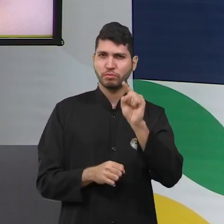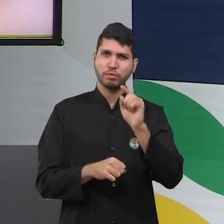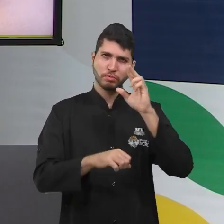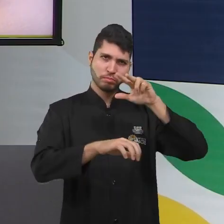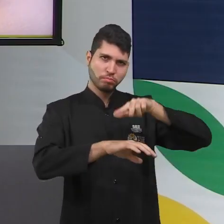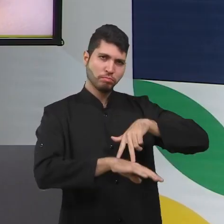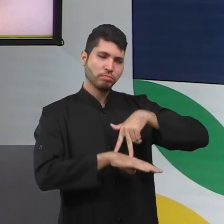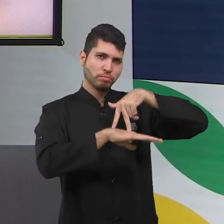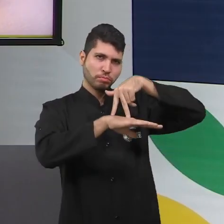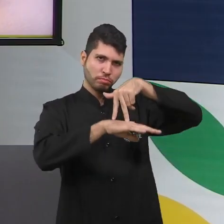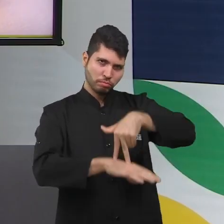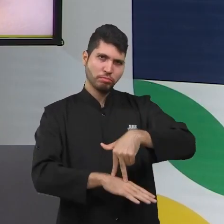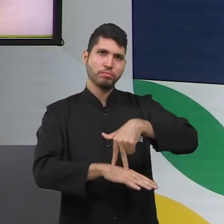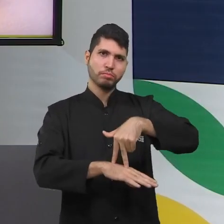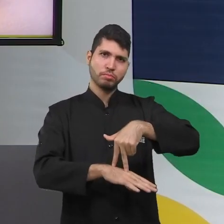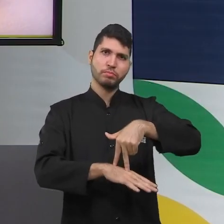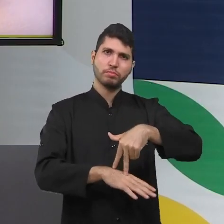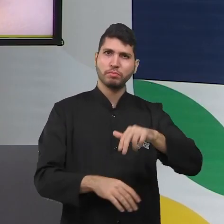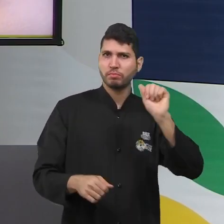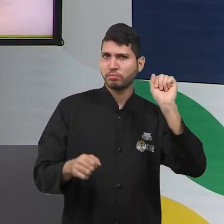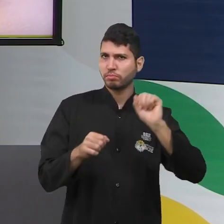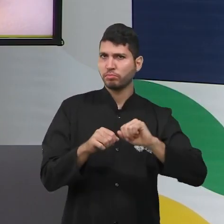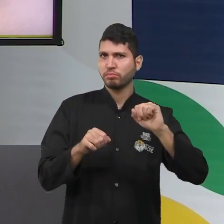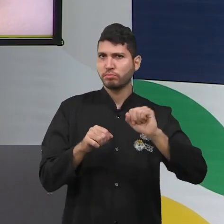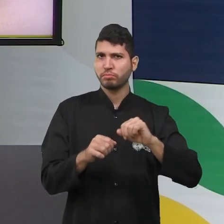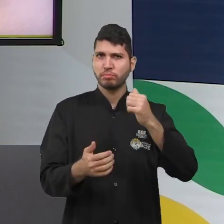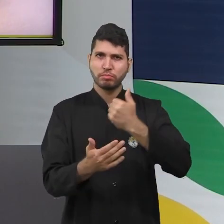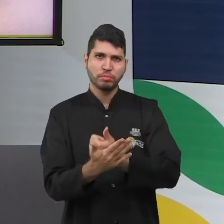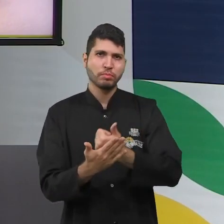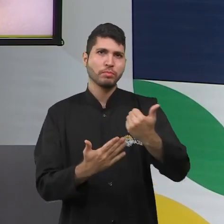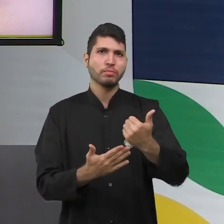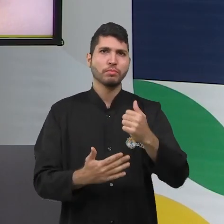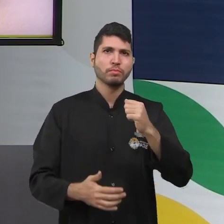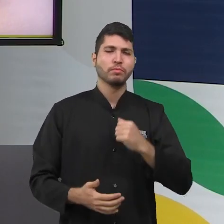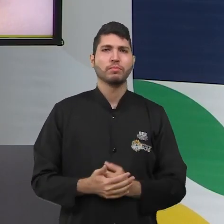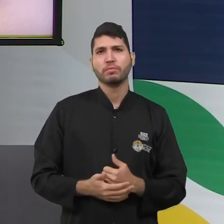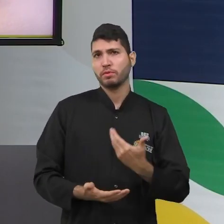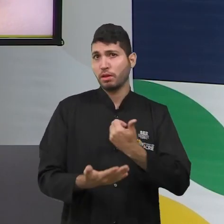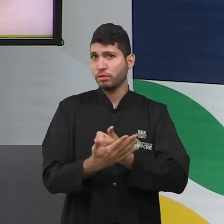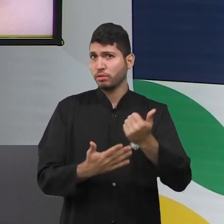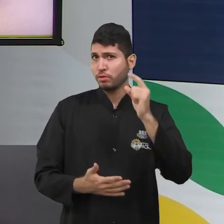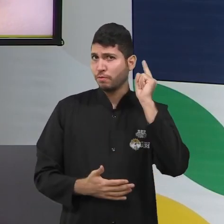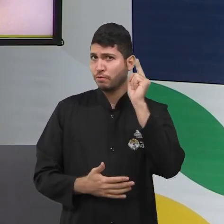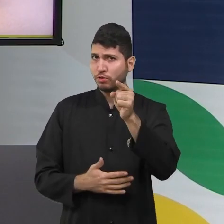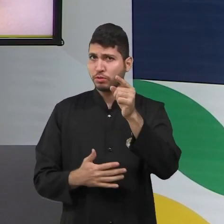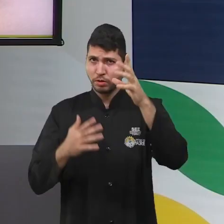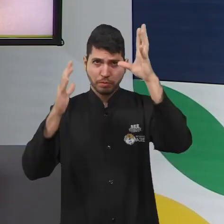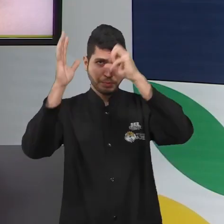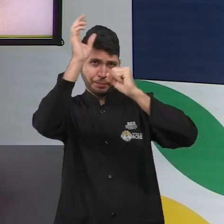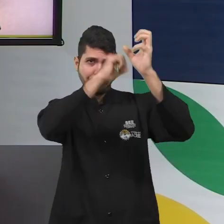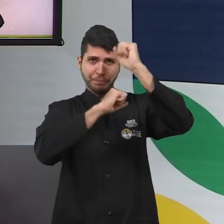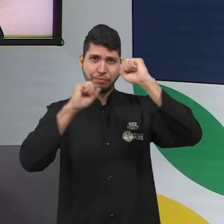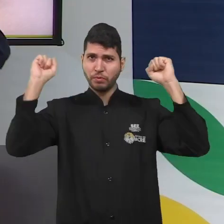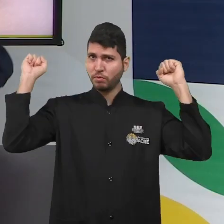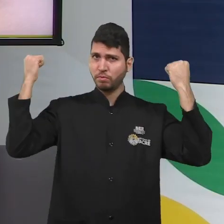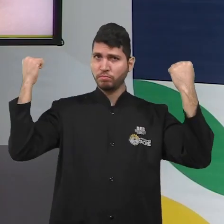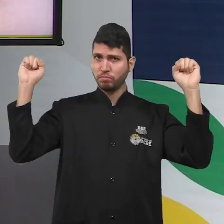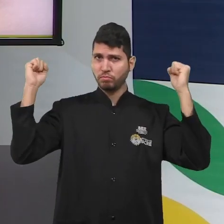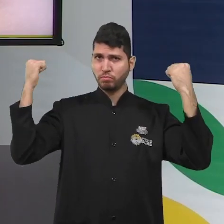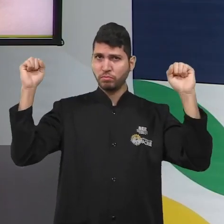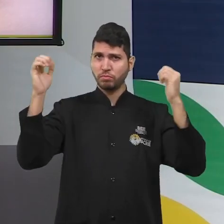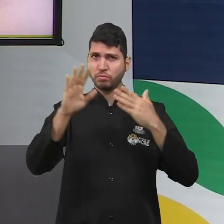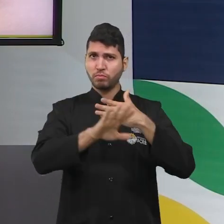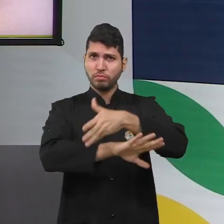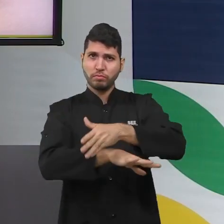você vai lá e executa aquela ação. Ação que você aprendeu e conheceu por meio, por exemplo, da educação física, com acesso